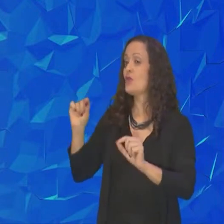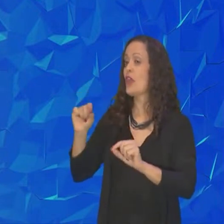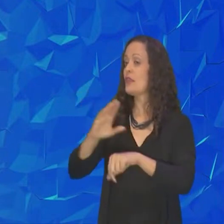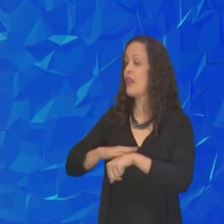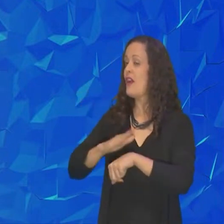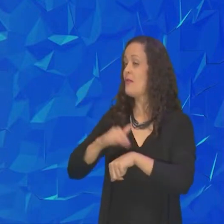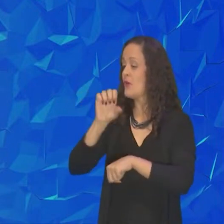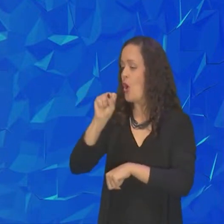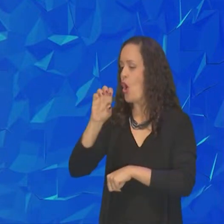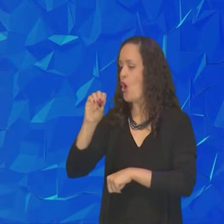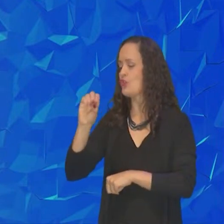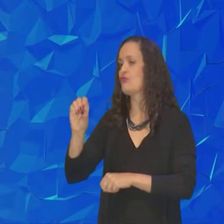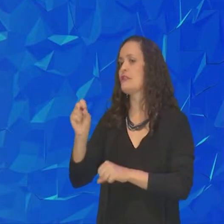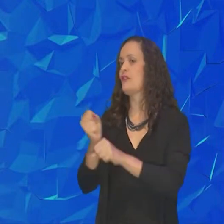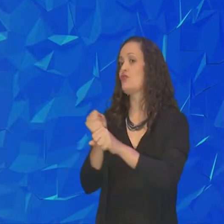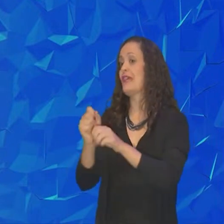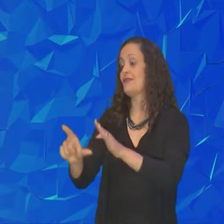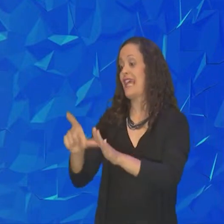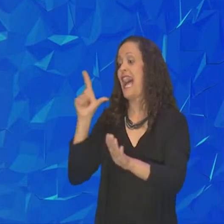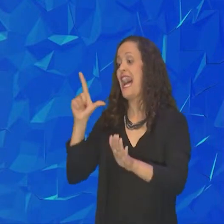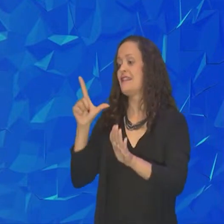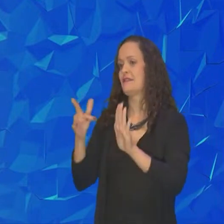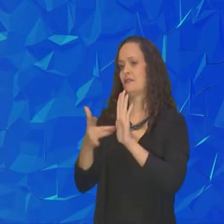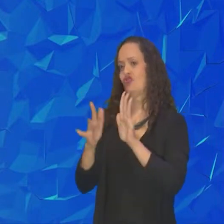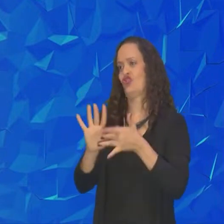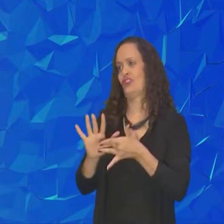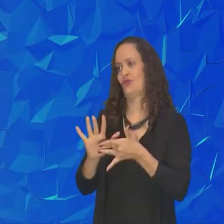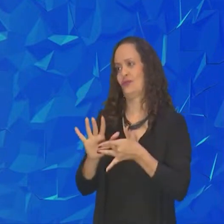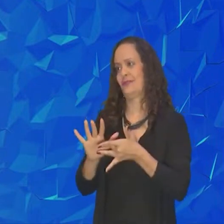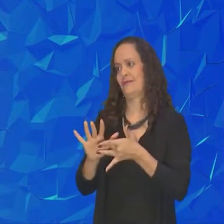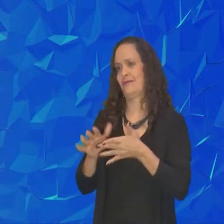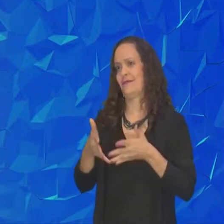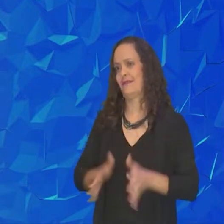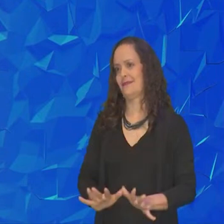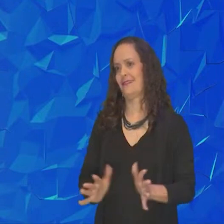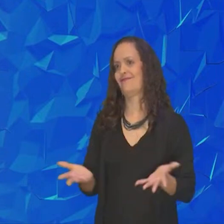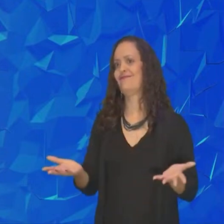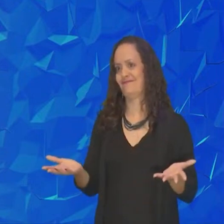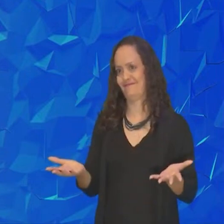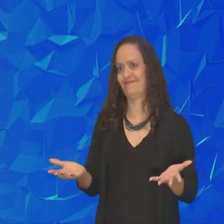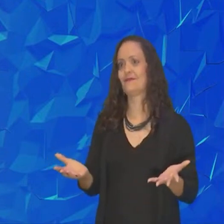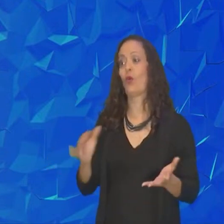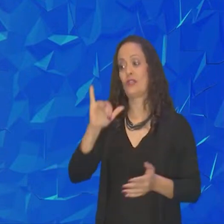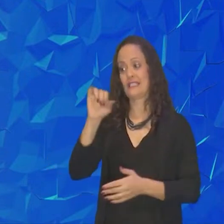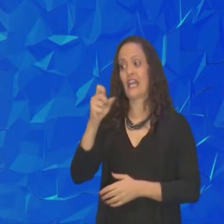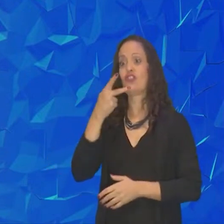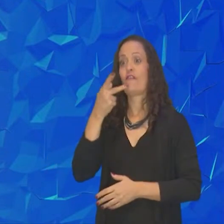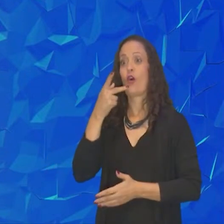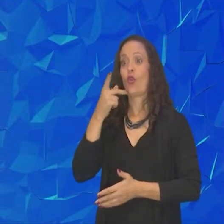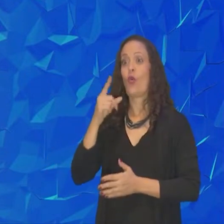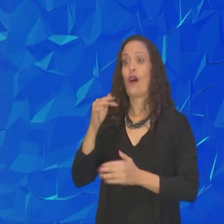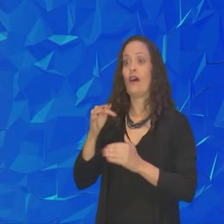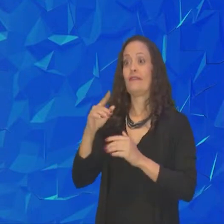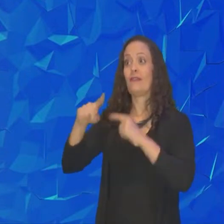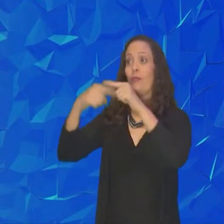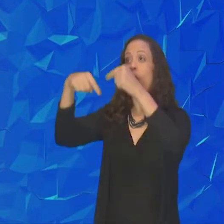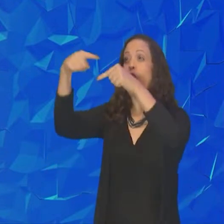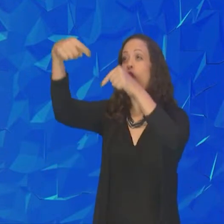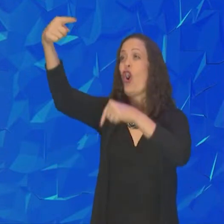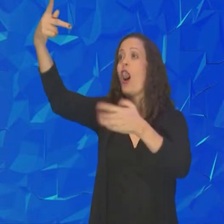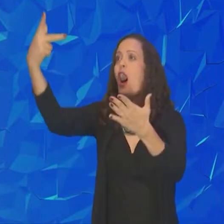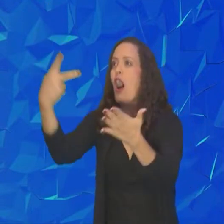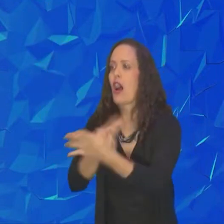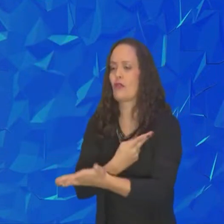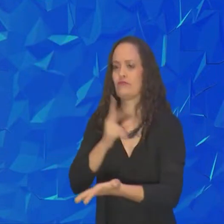Aproximadamente 800, 750 antes de Cristo, a profecia de Isaías. Eis que a virgem conceberá e dará à